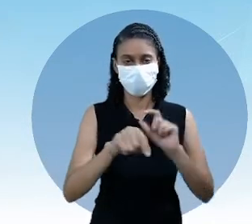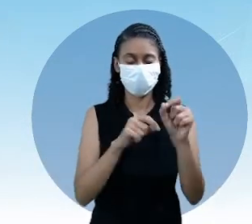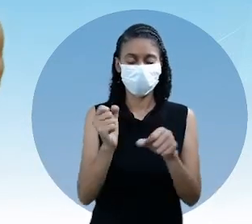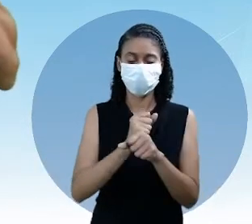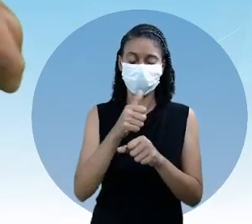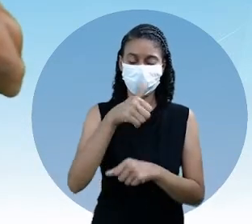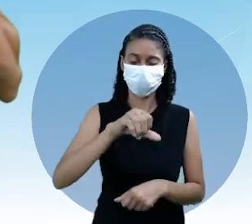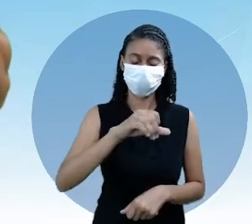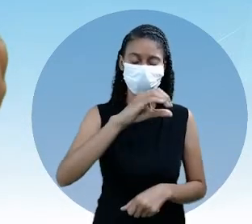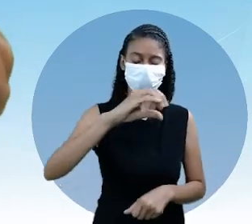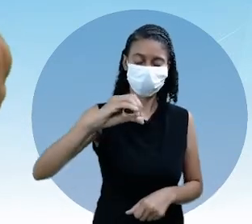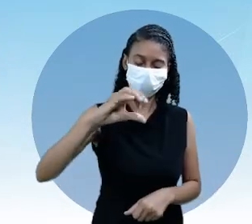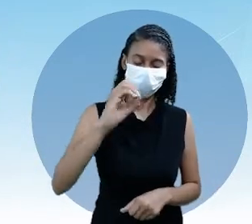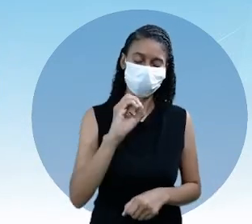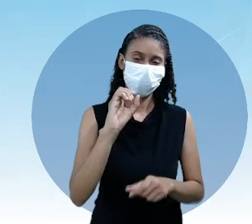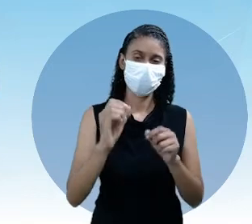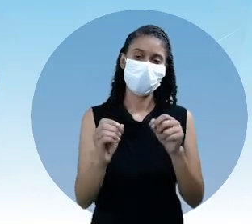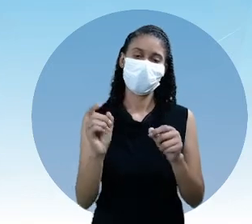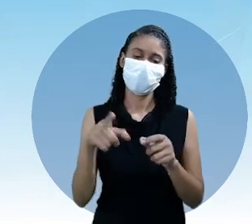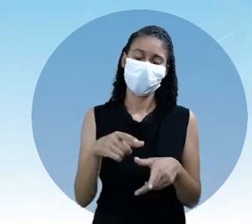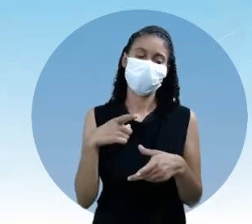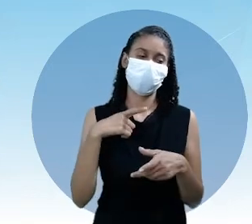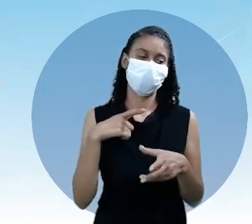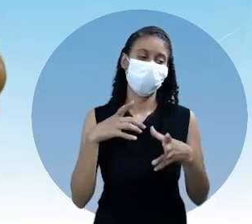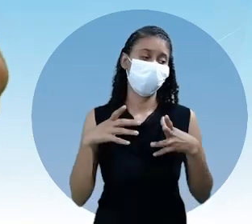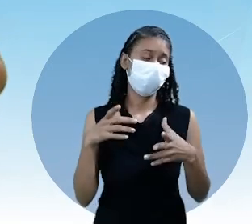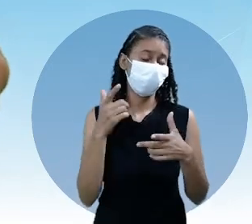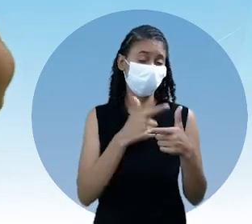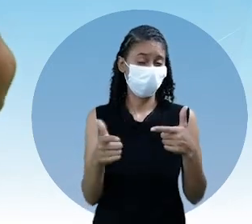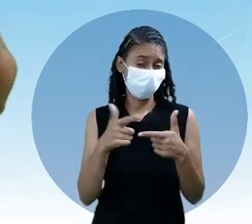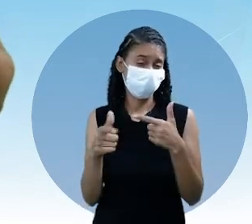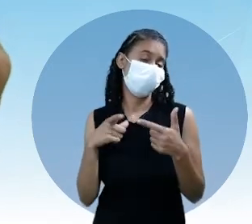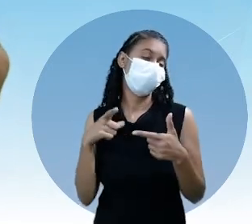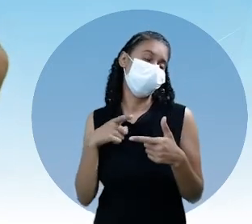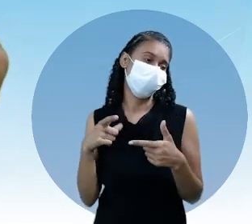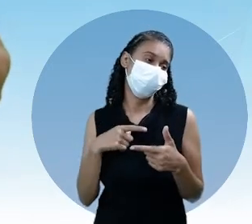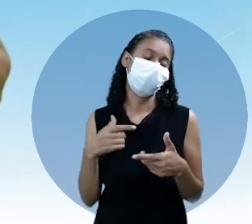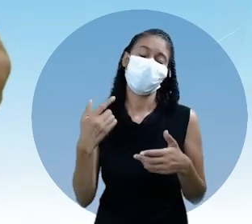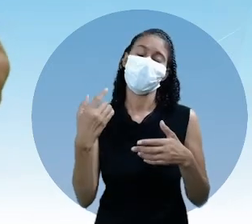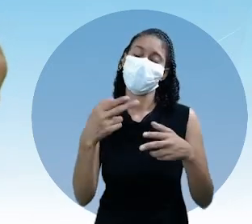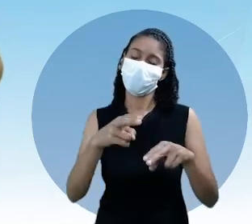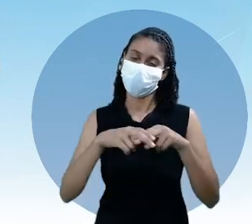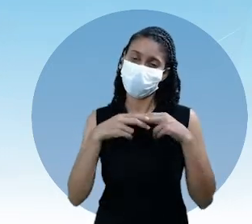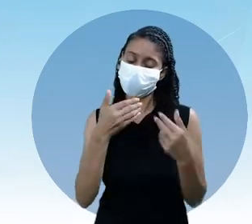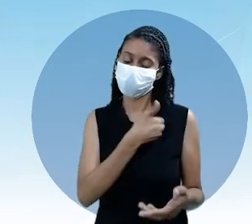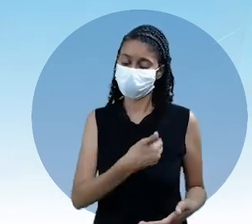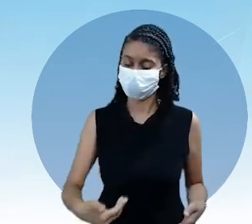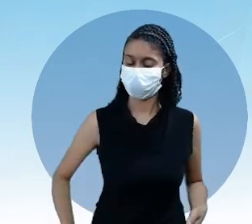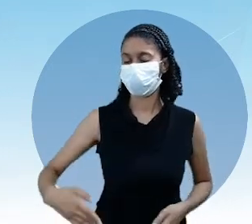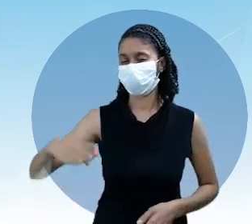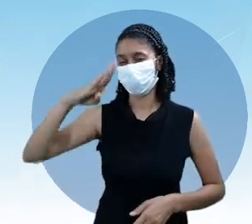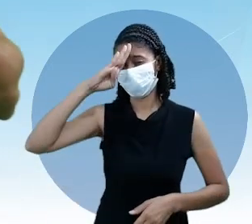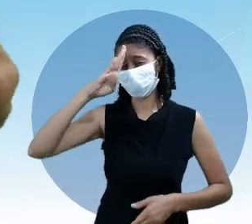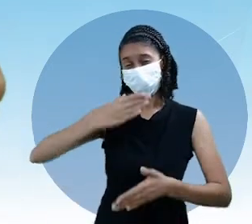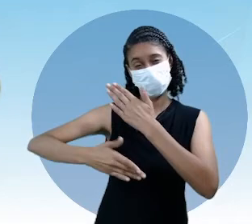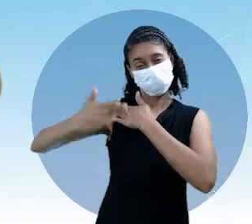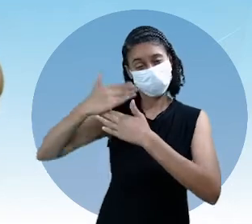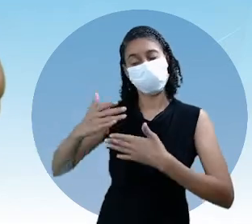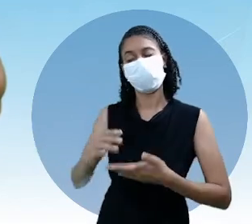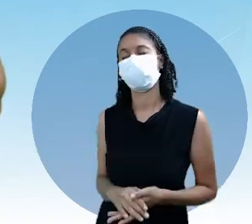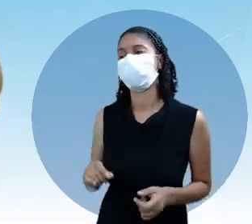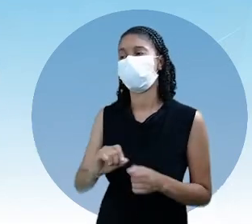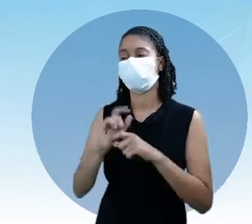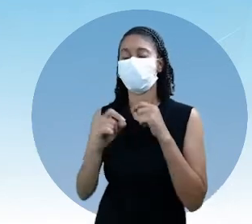crise instituída pelos governos militares, né, a gente vai ter a progressiva superação